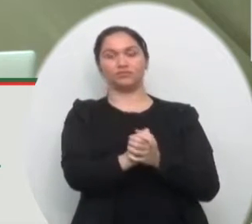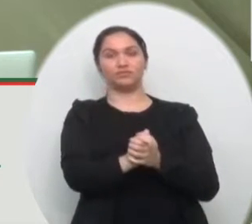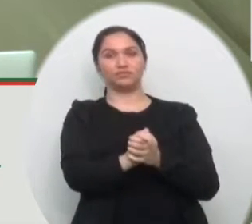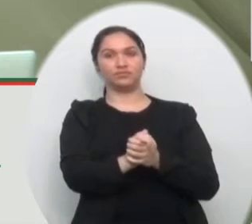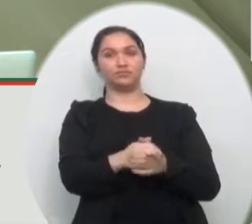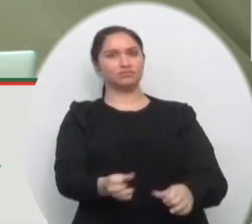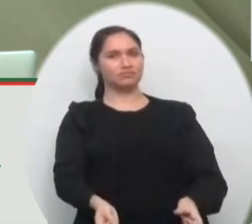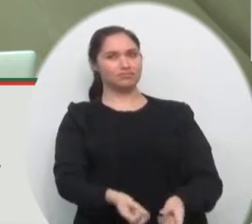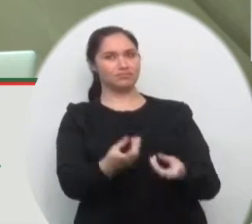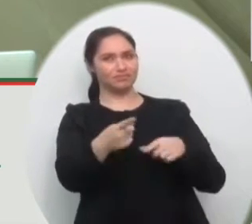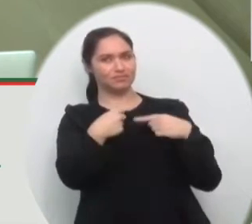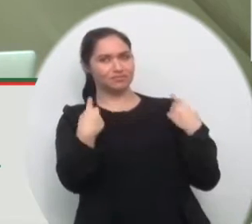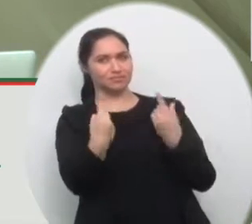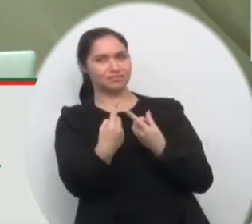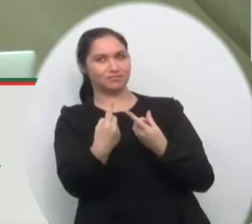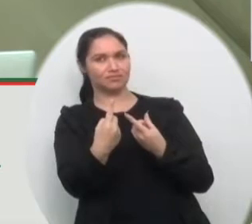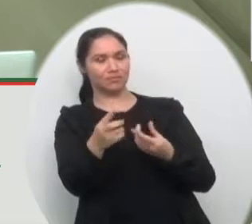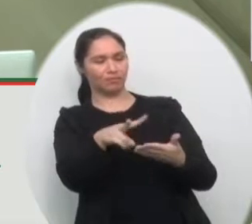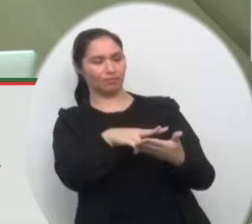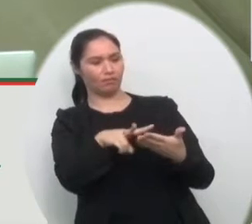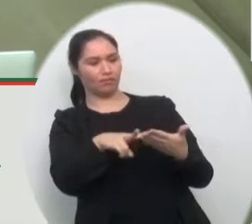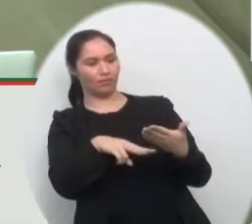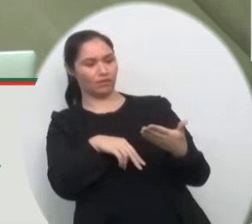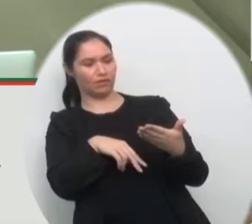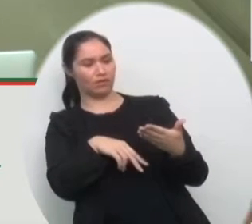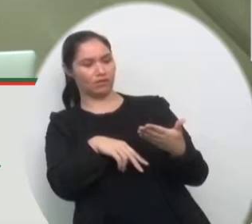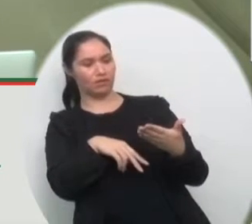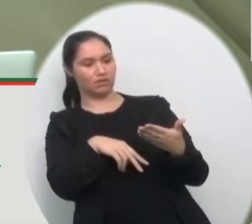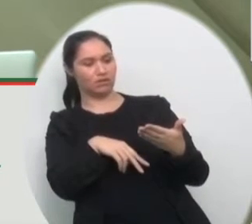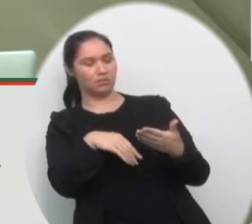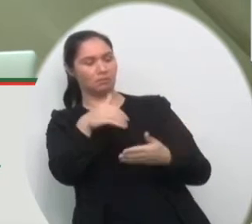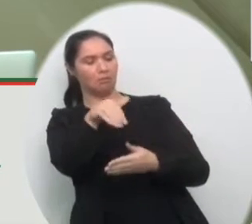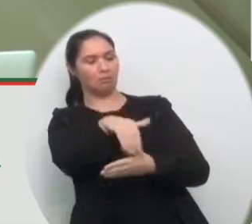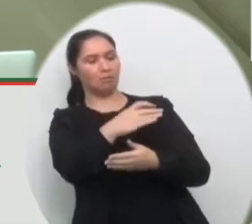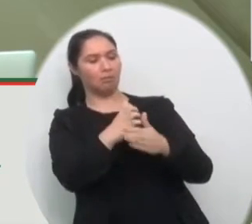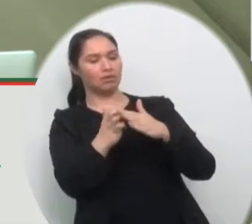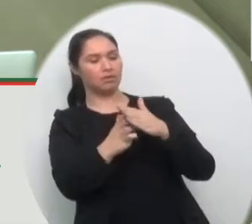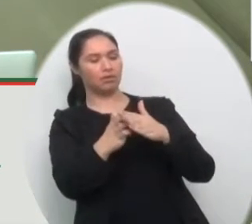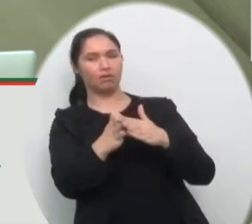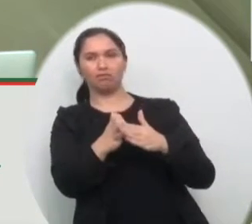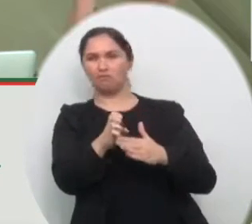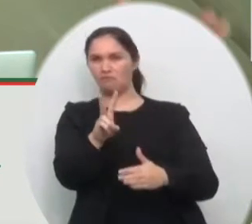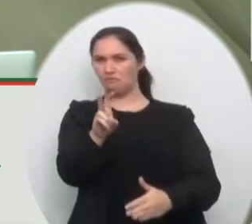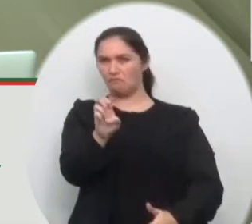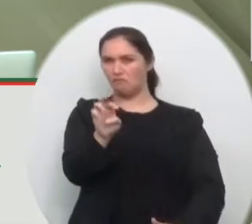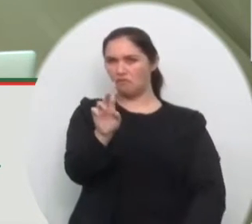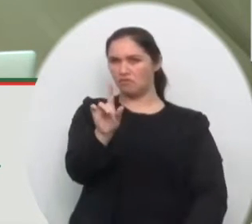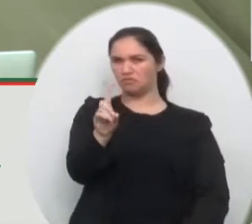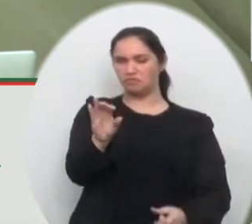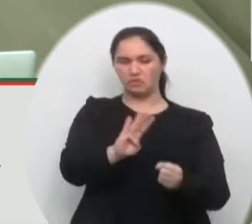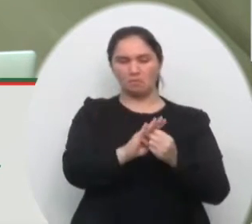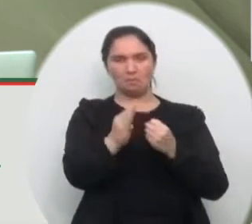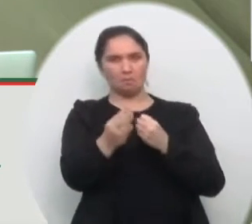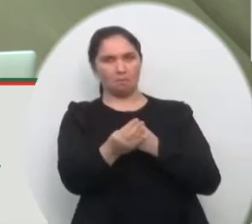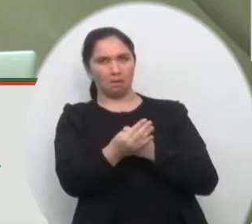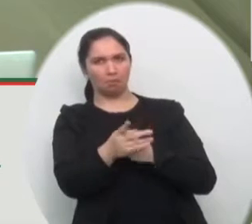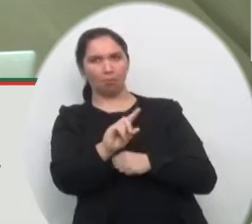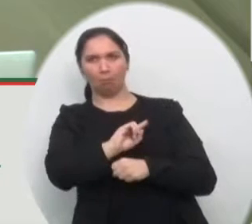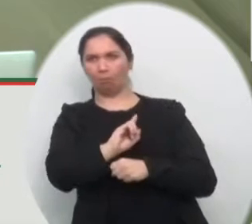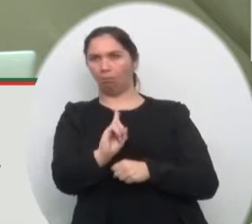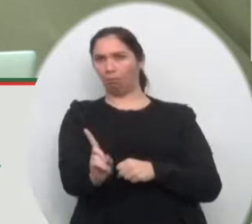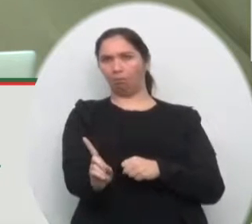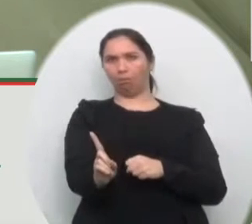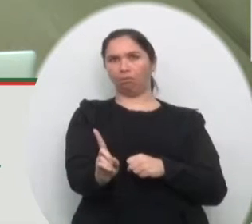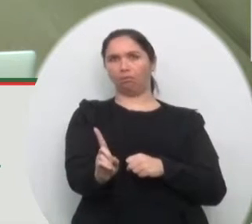Albino. Mas por que a minha empresa, então, foi registrada no Verdinho? No Morro Albino, e a